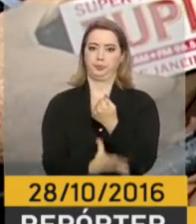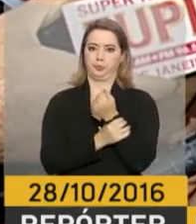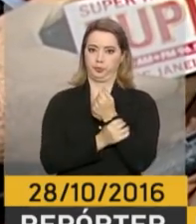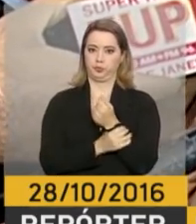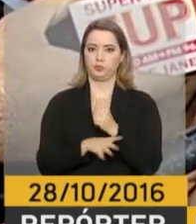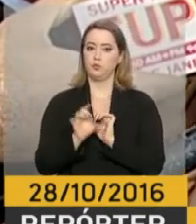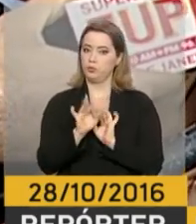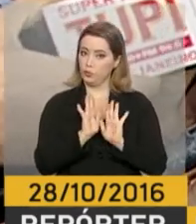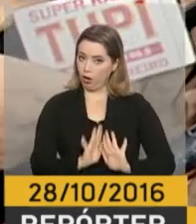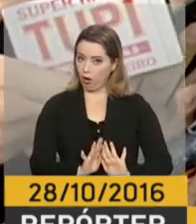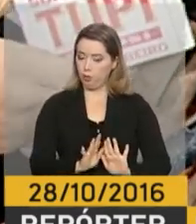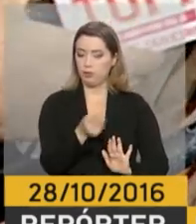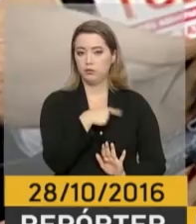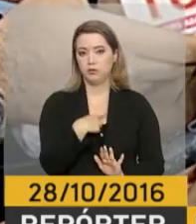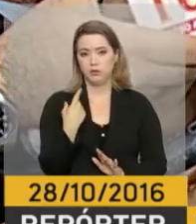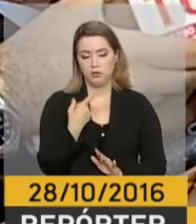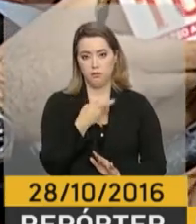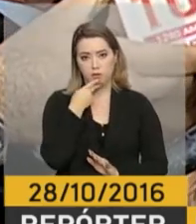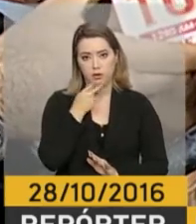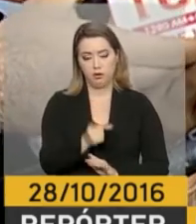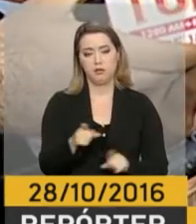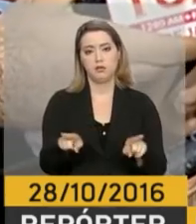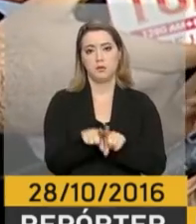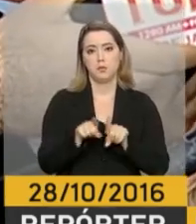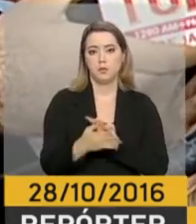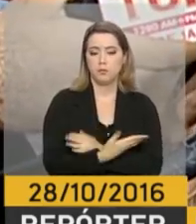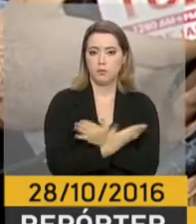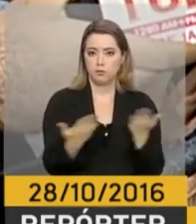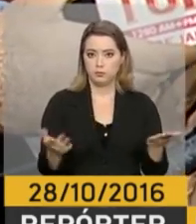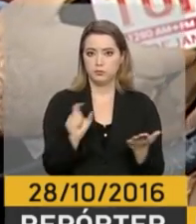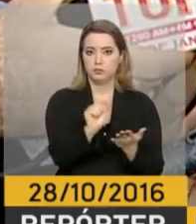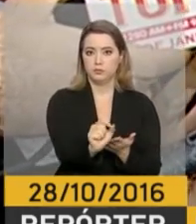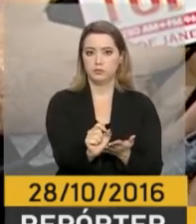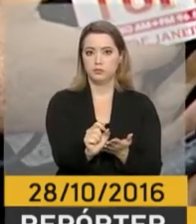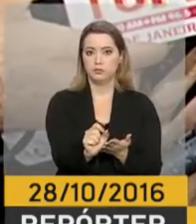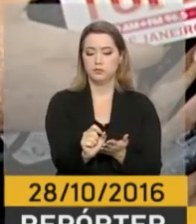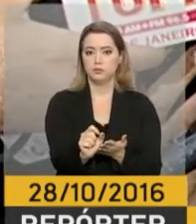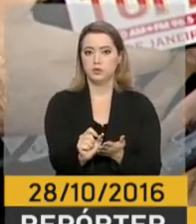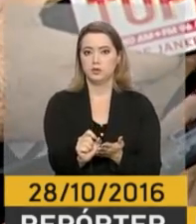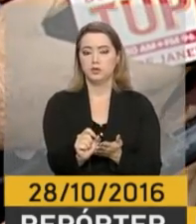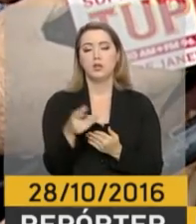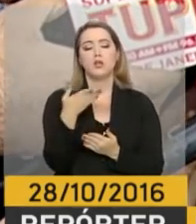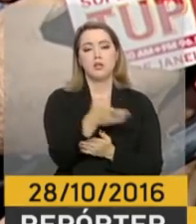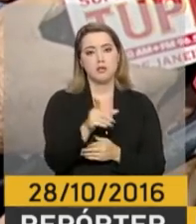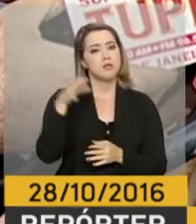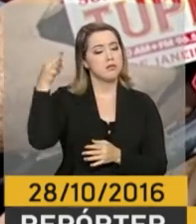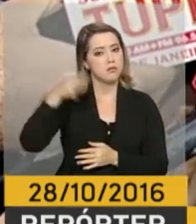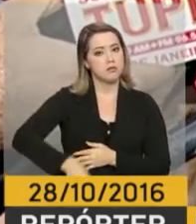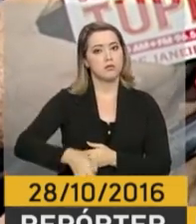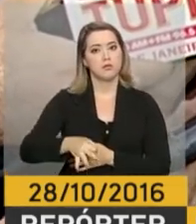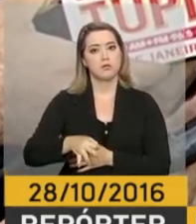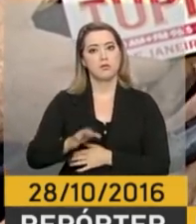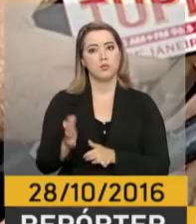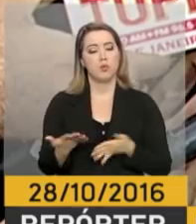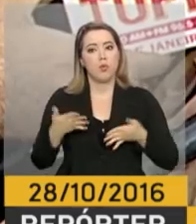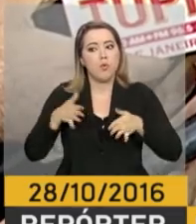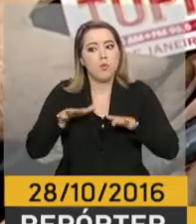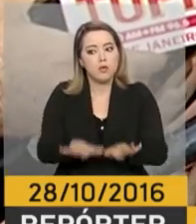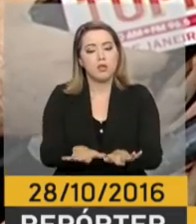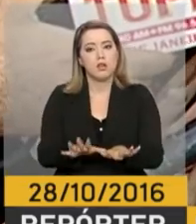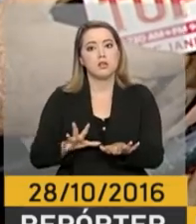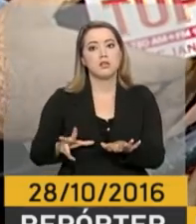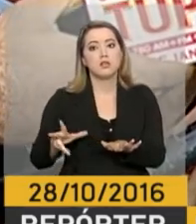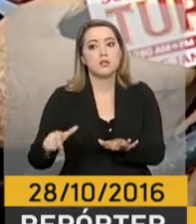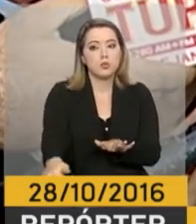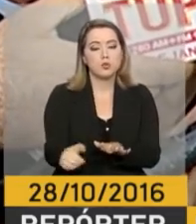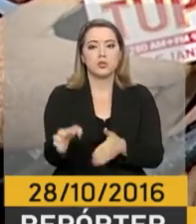Só um minuto. E quero dizer também aos senhores que isso, de fato, com a integração de estados